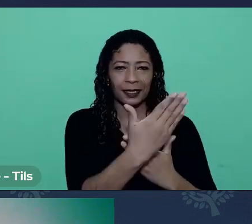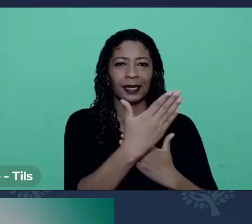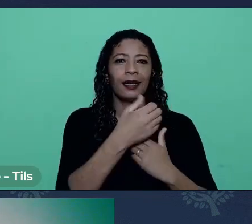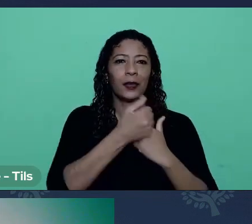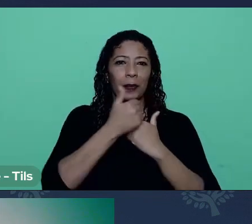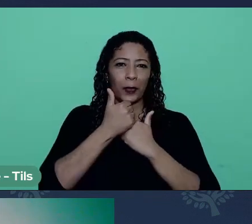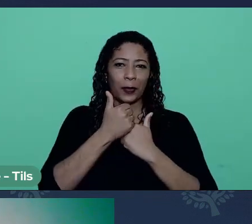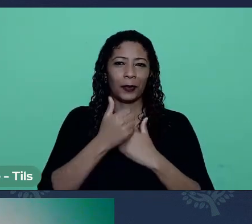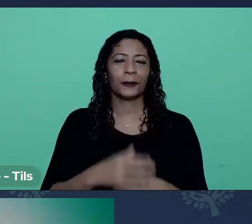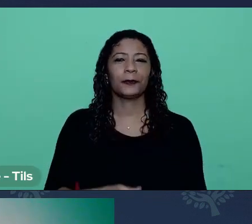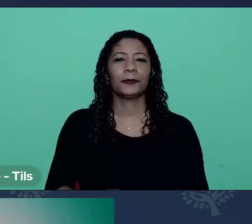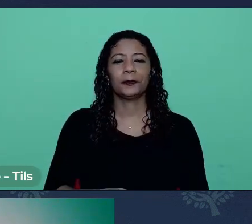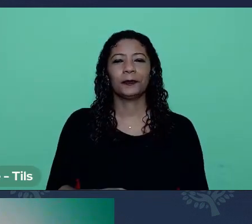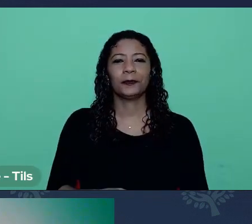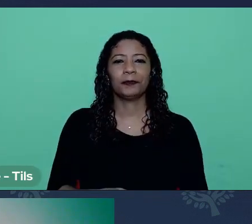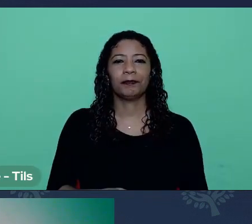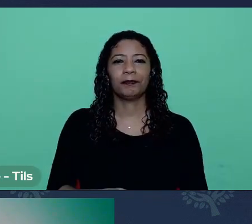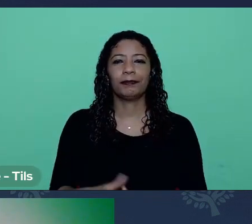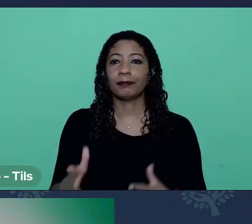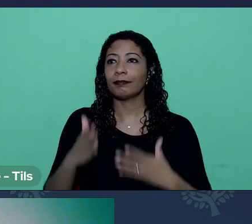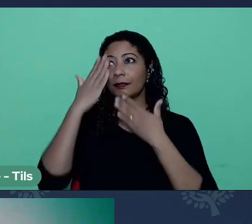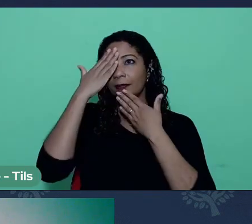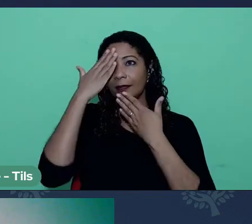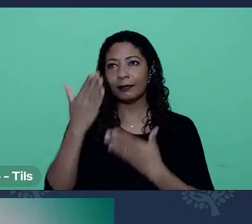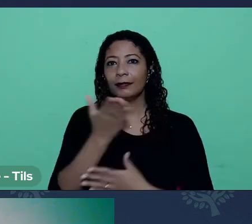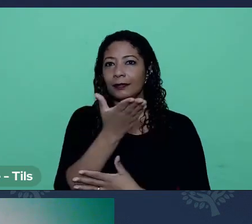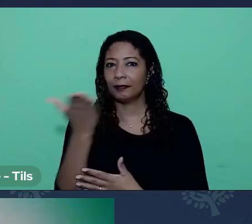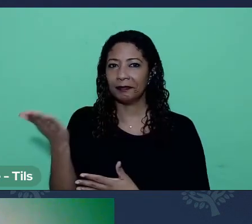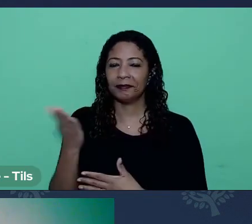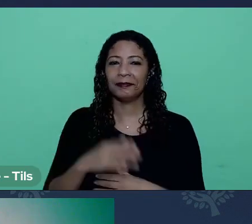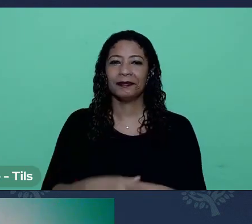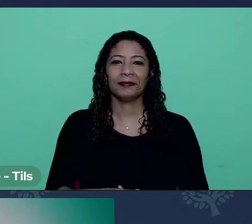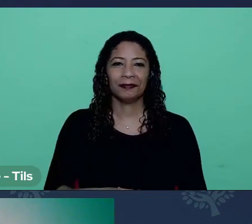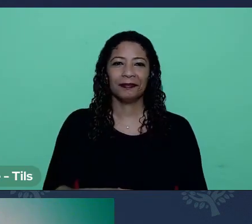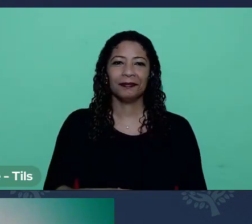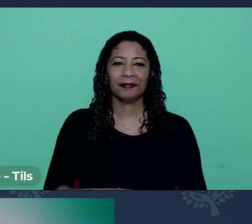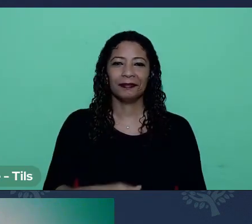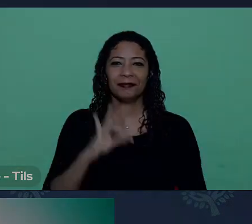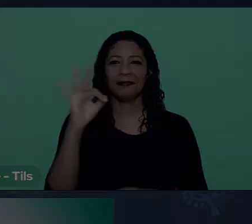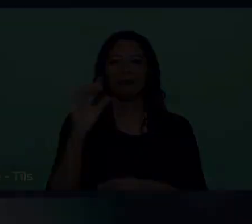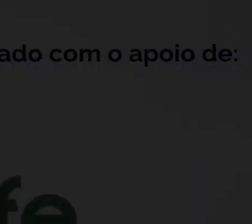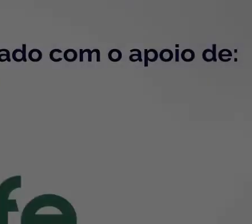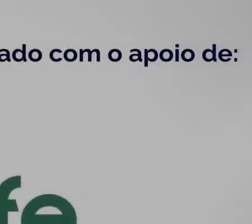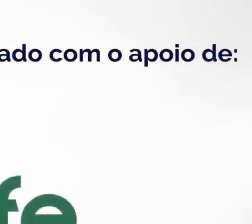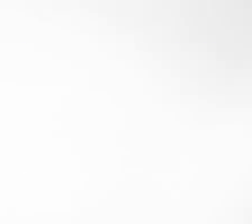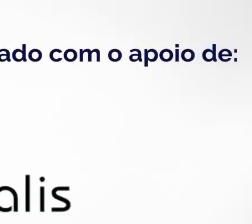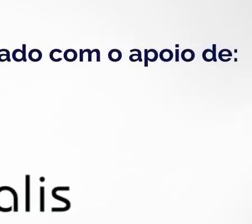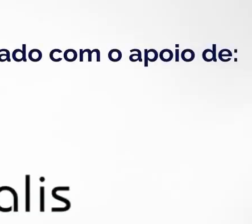nesse dia. Obrigado a vocês e até a próxima. Até, foi um prazer.